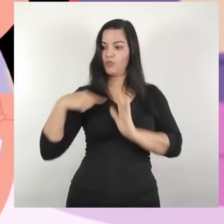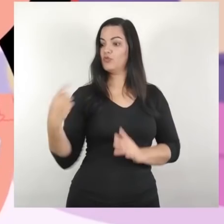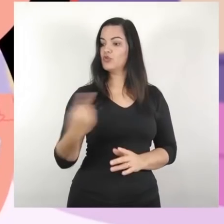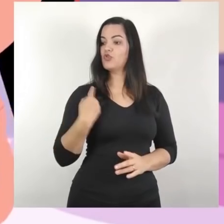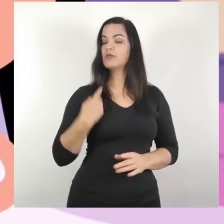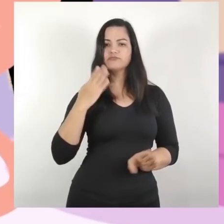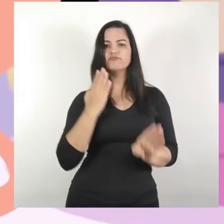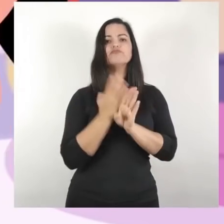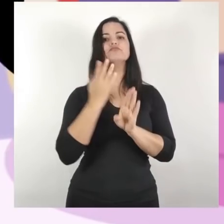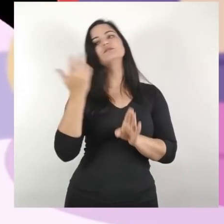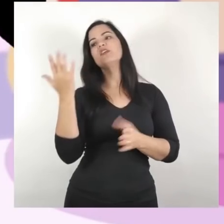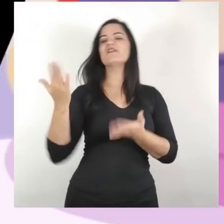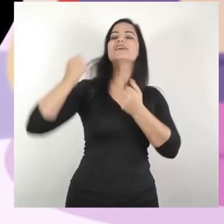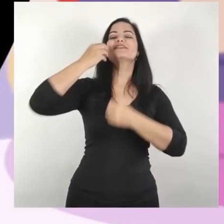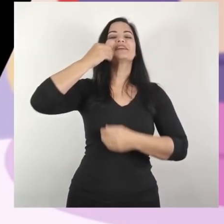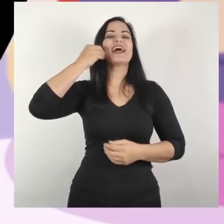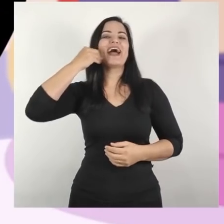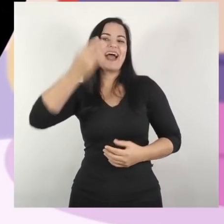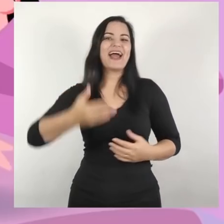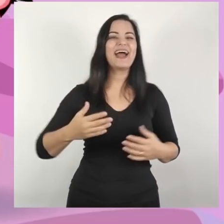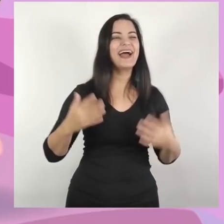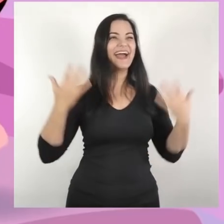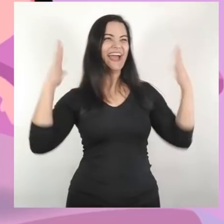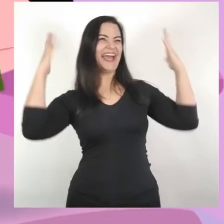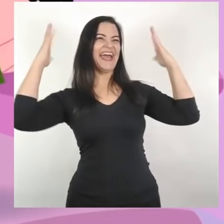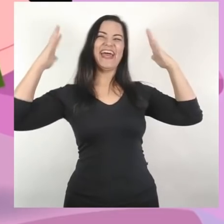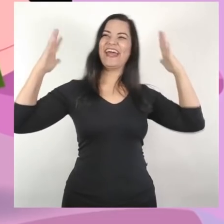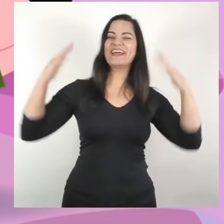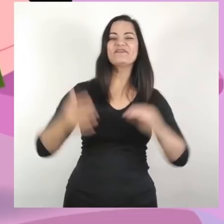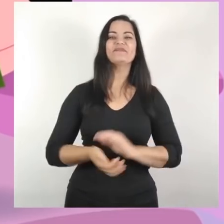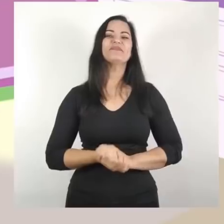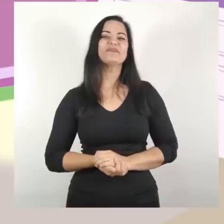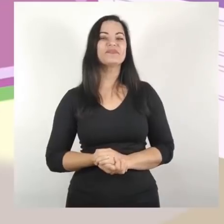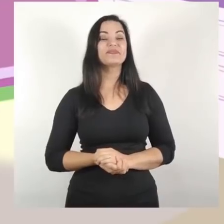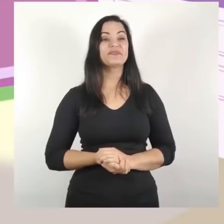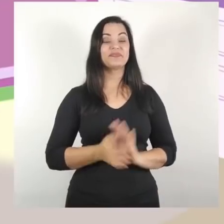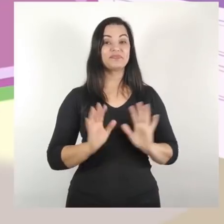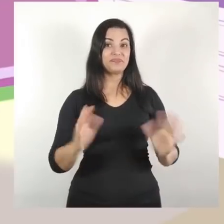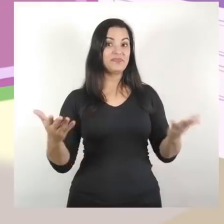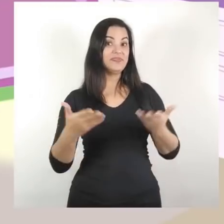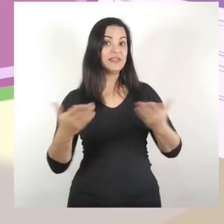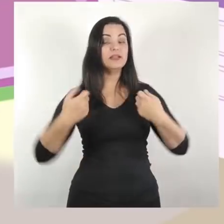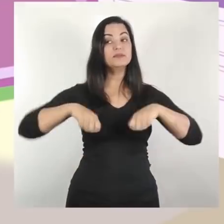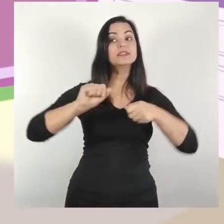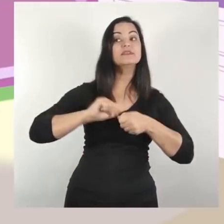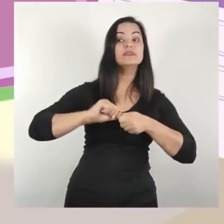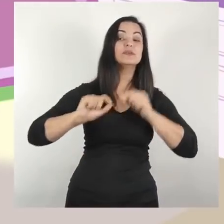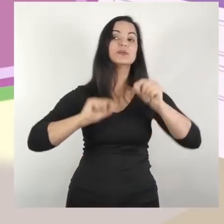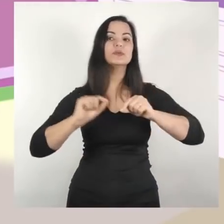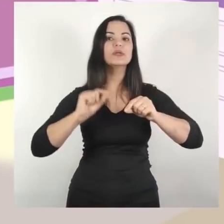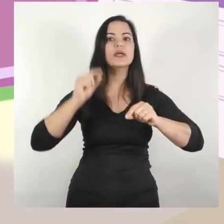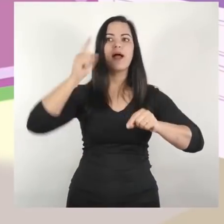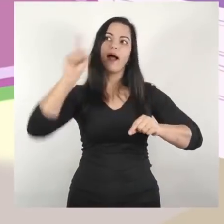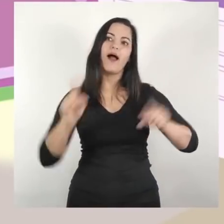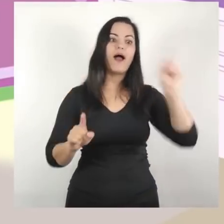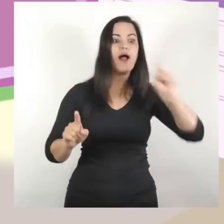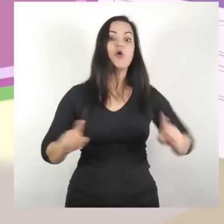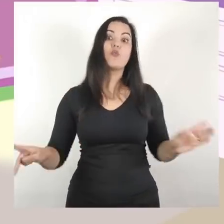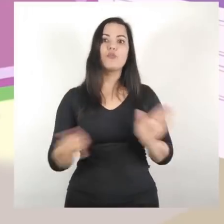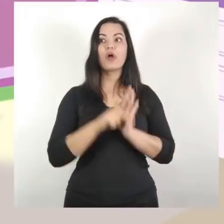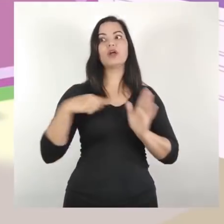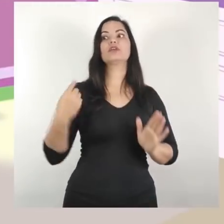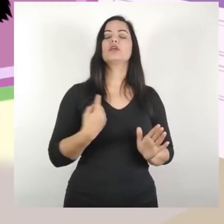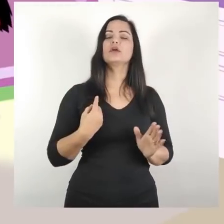Meninos, é hora do experimento! Yeah! A gente gente vai ter que fazer o nosso próprio raio